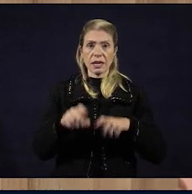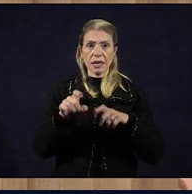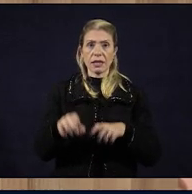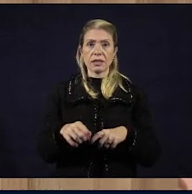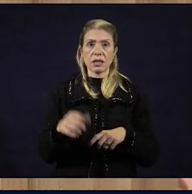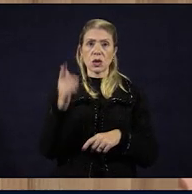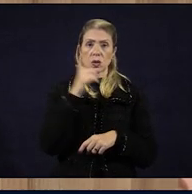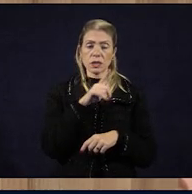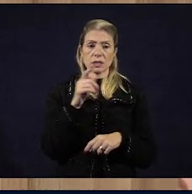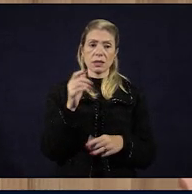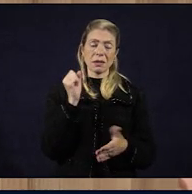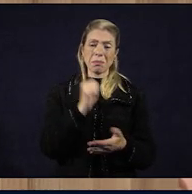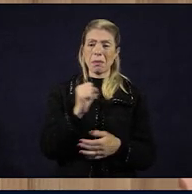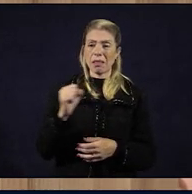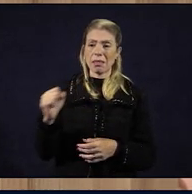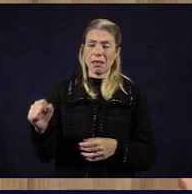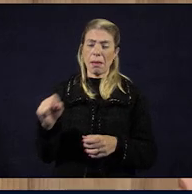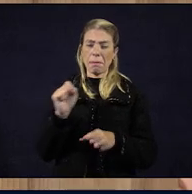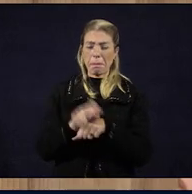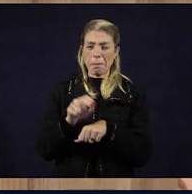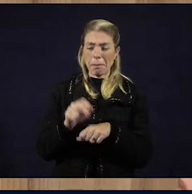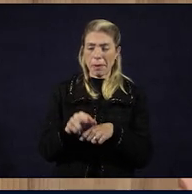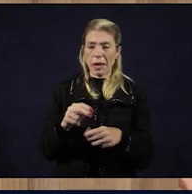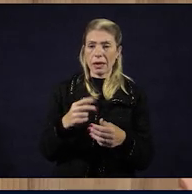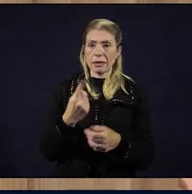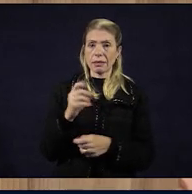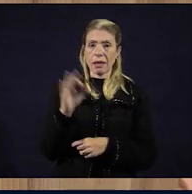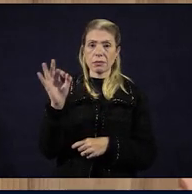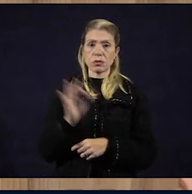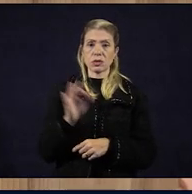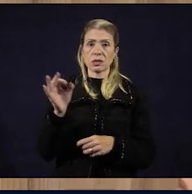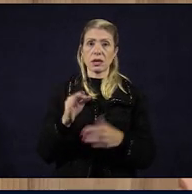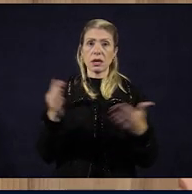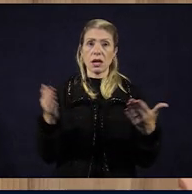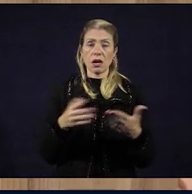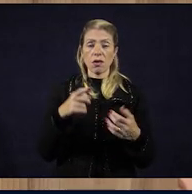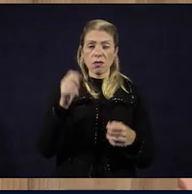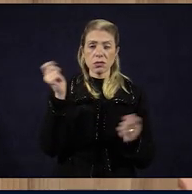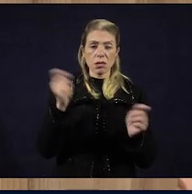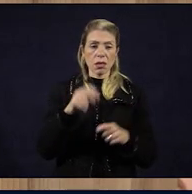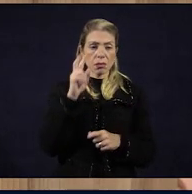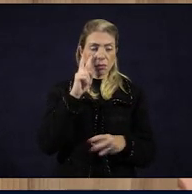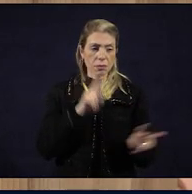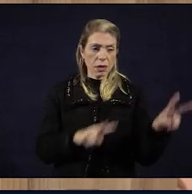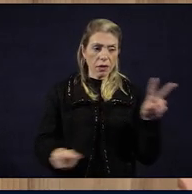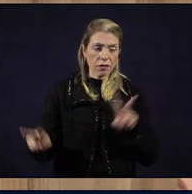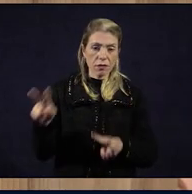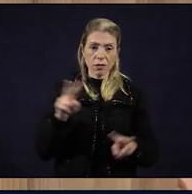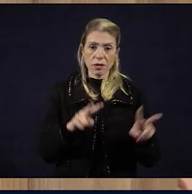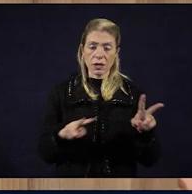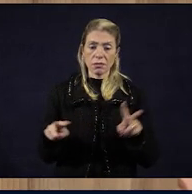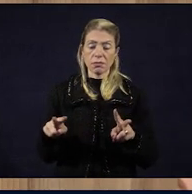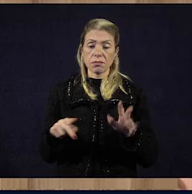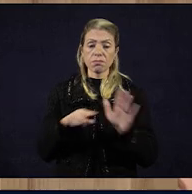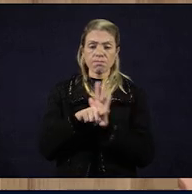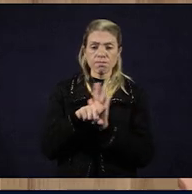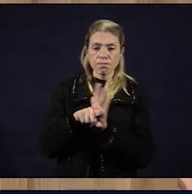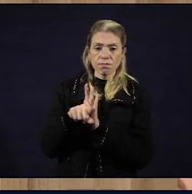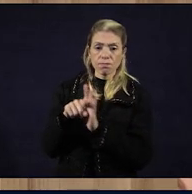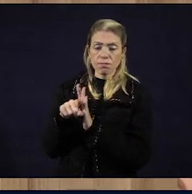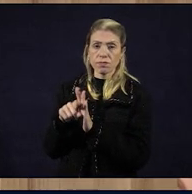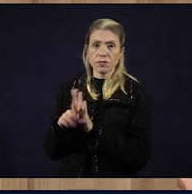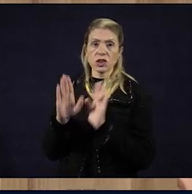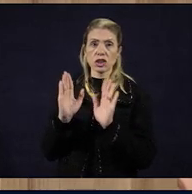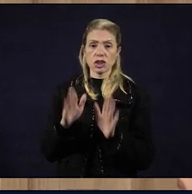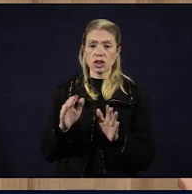matar 10% do necessário e hoje não você consegue fazer um mapeamento E você só só vai